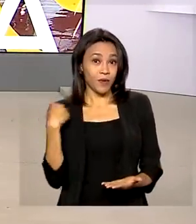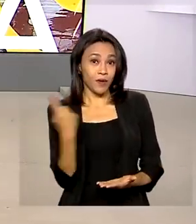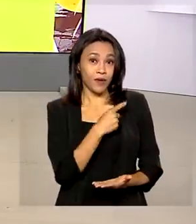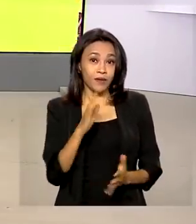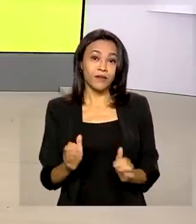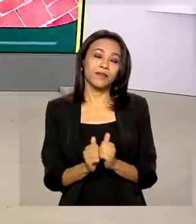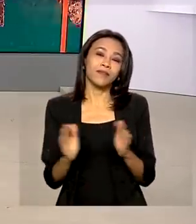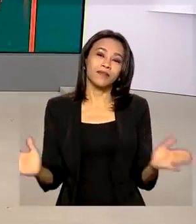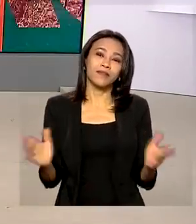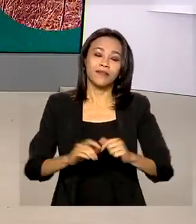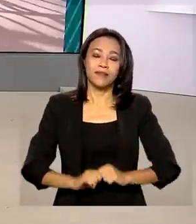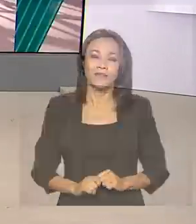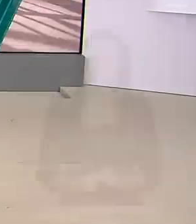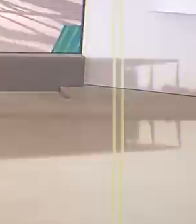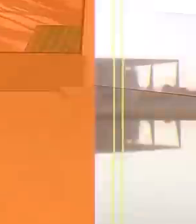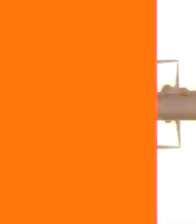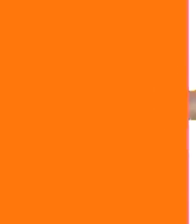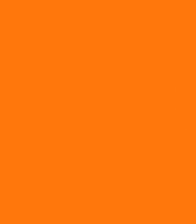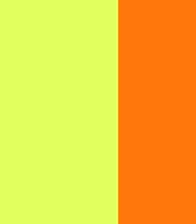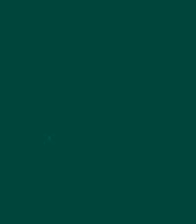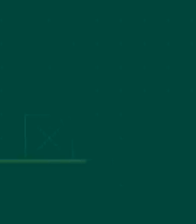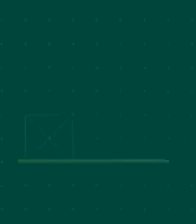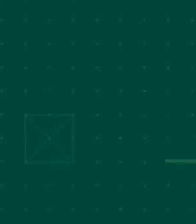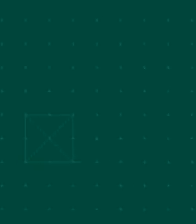em dia já está no ar